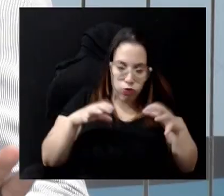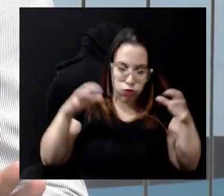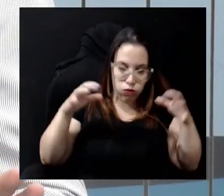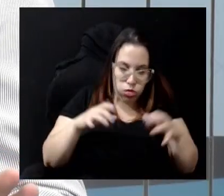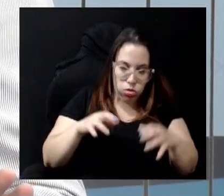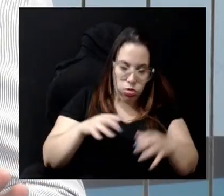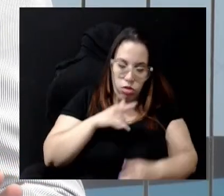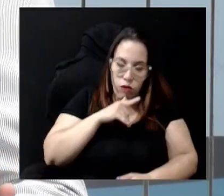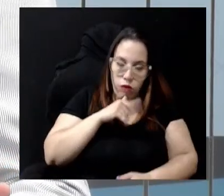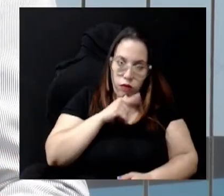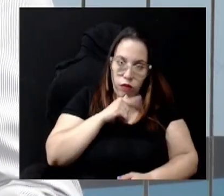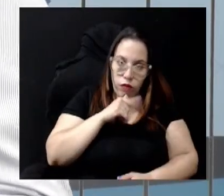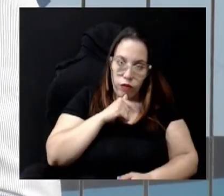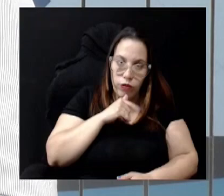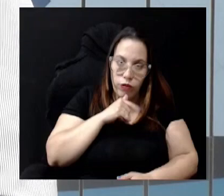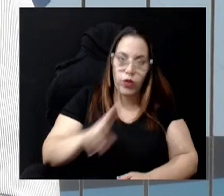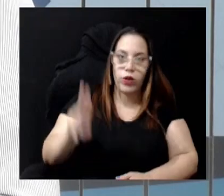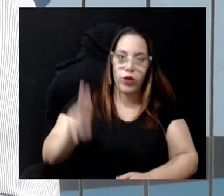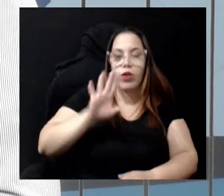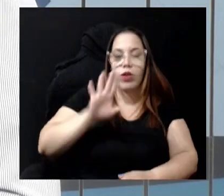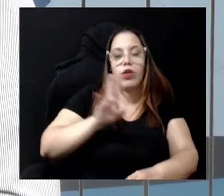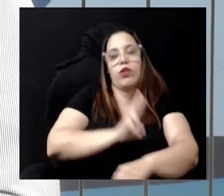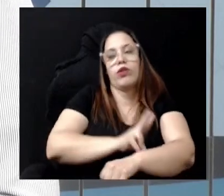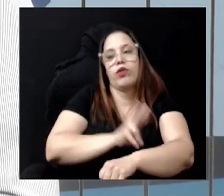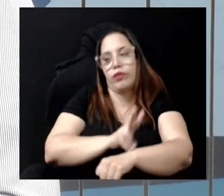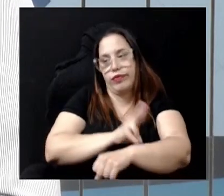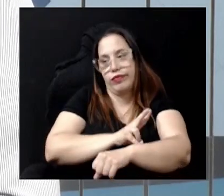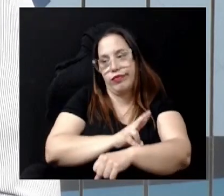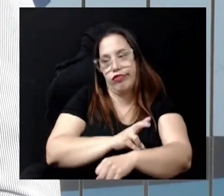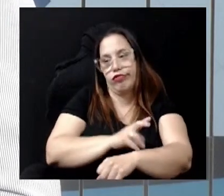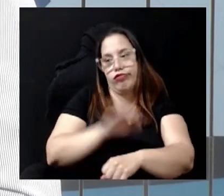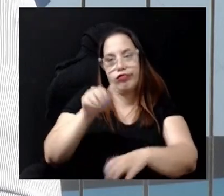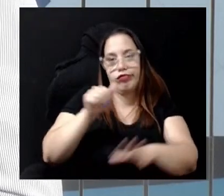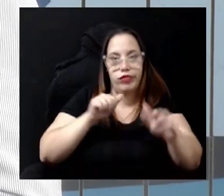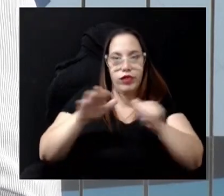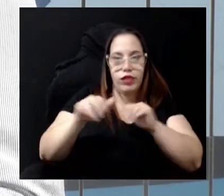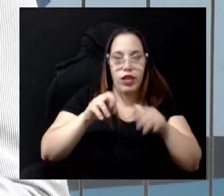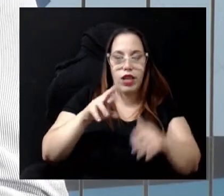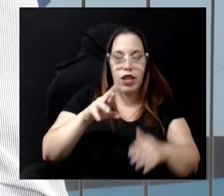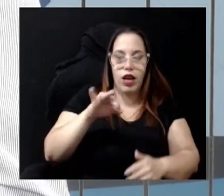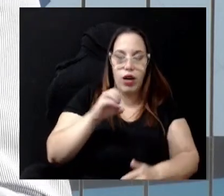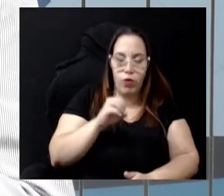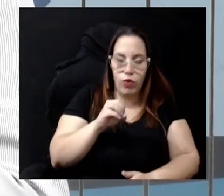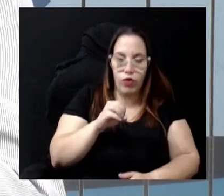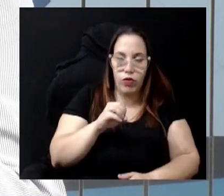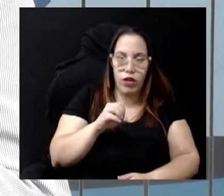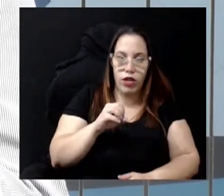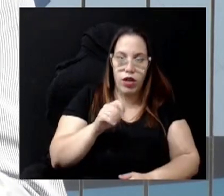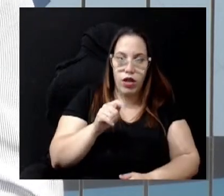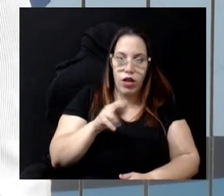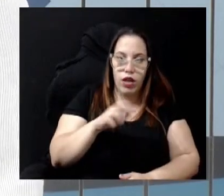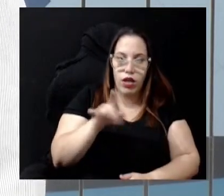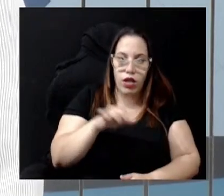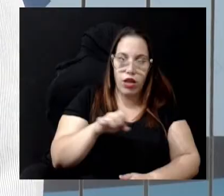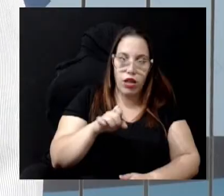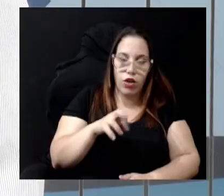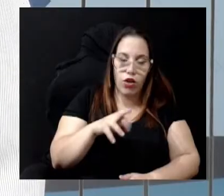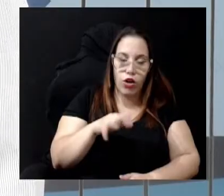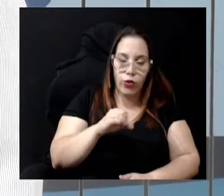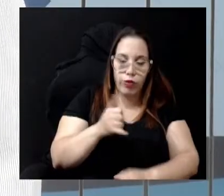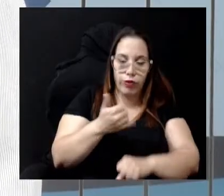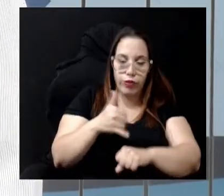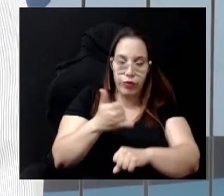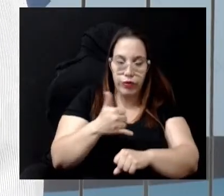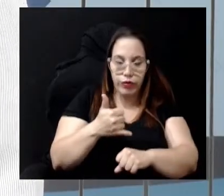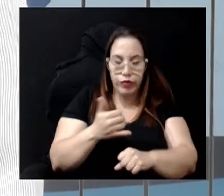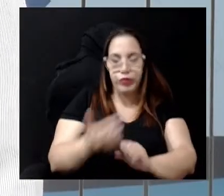tem que usar com cuidado, então a gente aciona as termoelétricas e vamos queimar gás, vamos queimar óleo diesel para poder produzir energia.